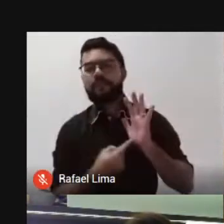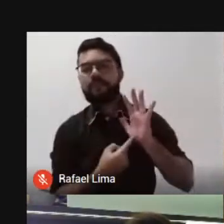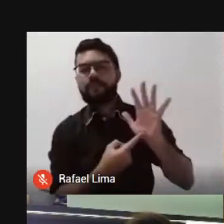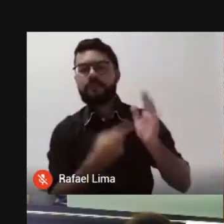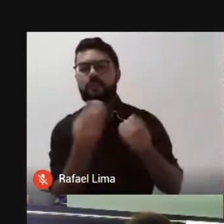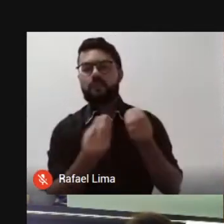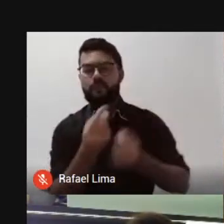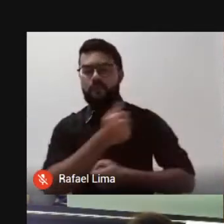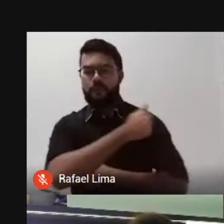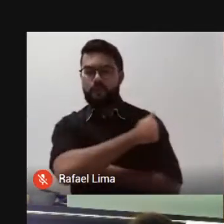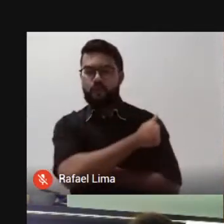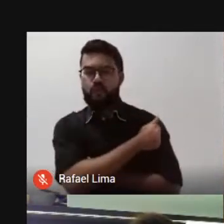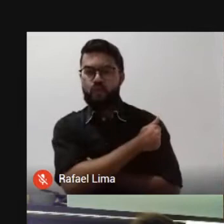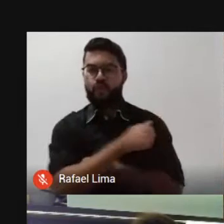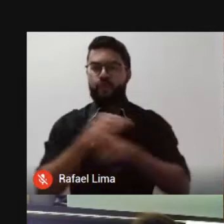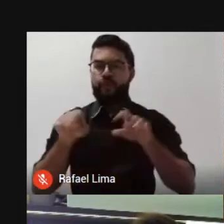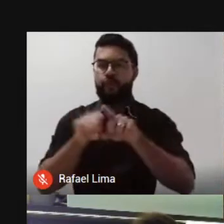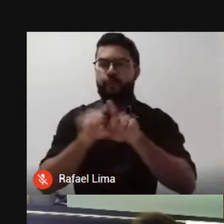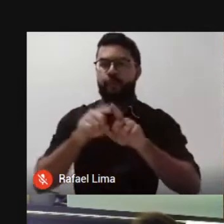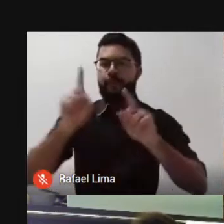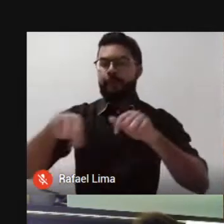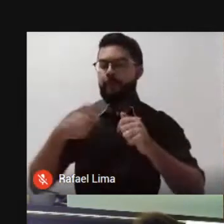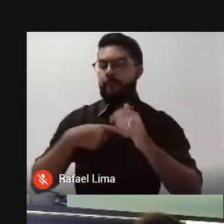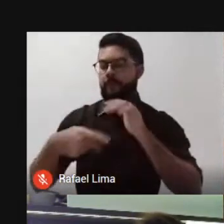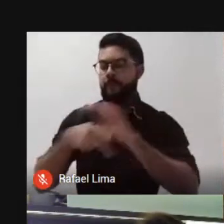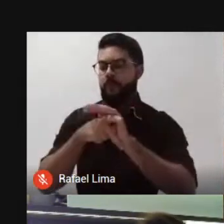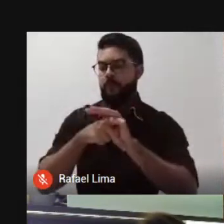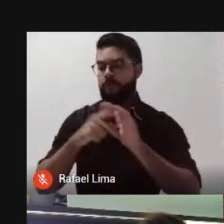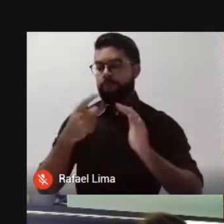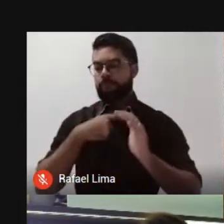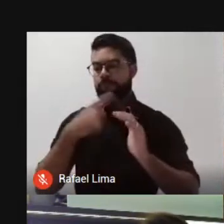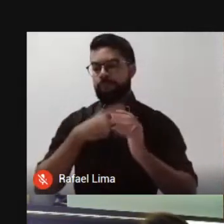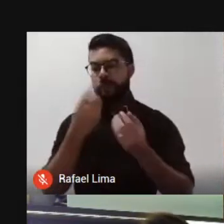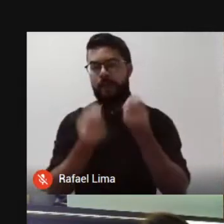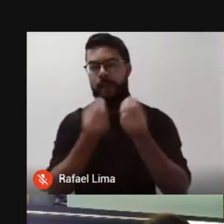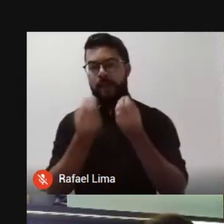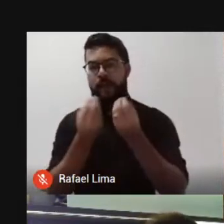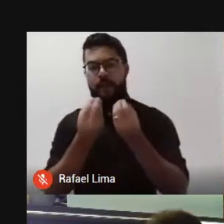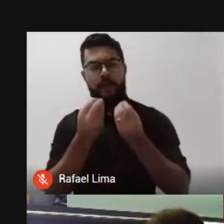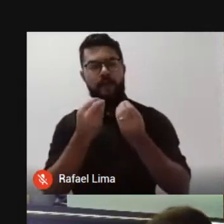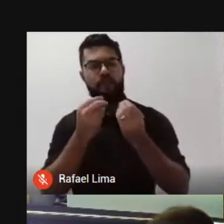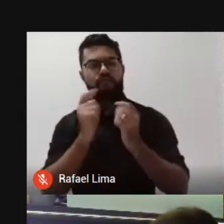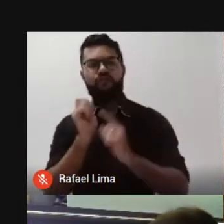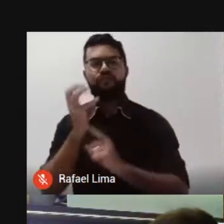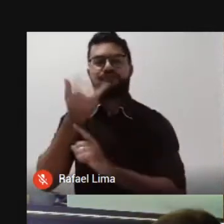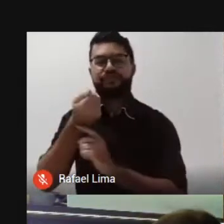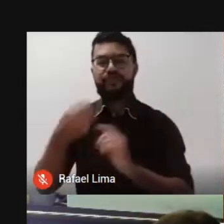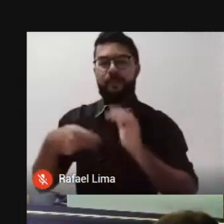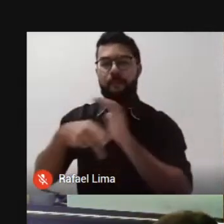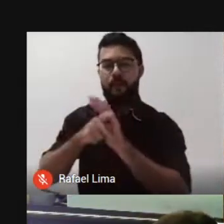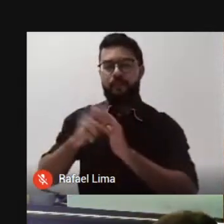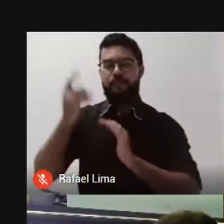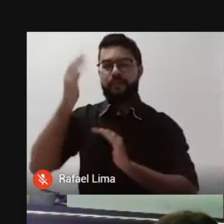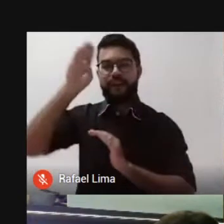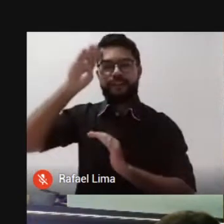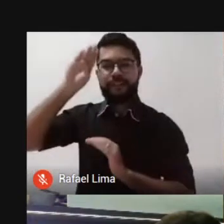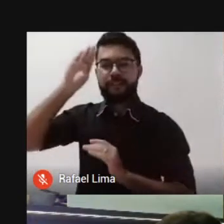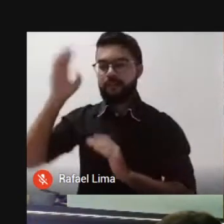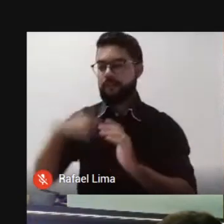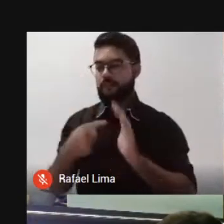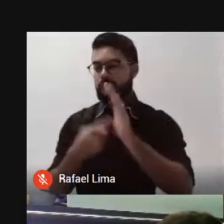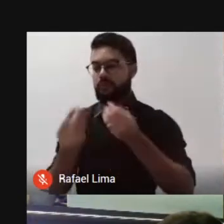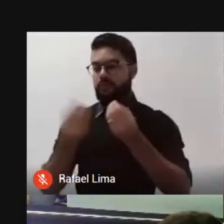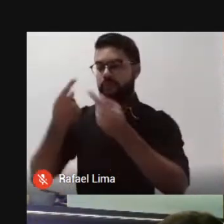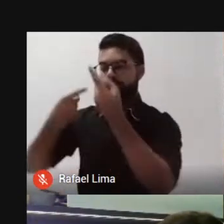participação dos alunos, né? Em eventos acadêmicos, em que a gente apresentava os resultados do desenvolvimento. Deixa eu voltar aqui um pouquinho.